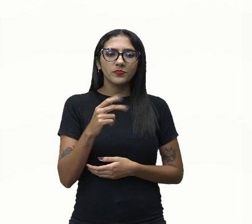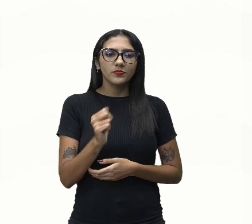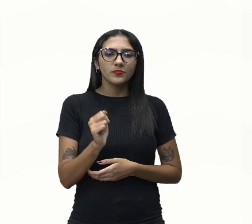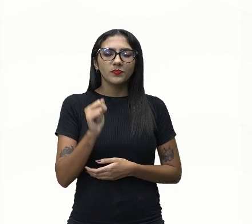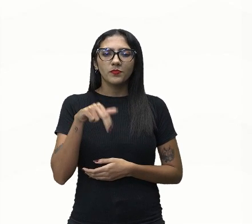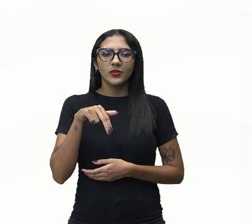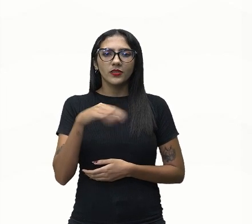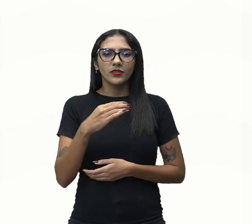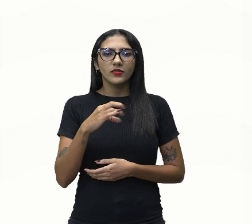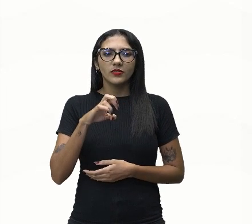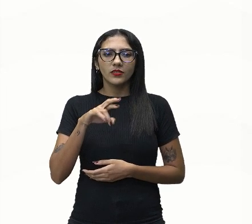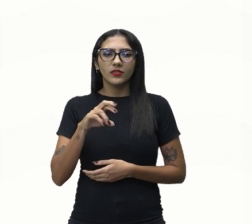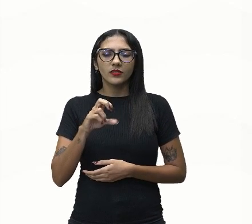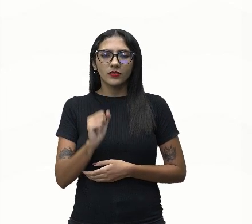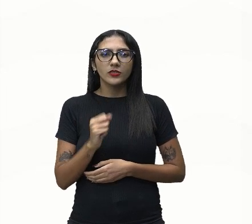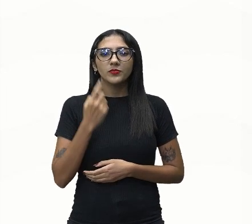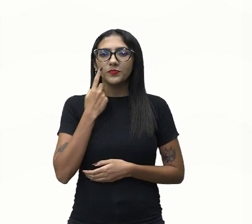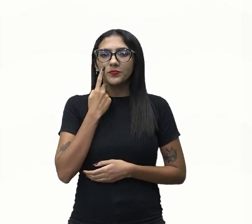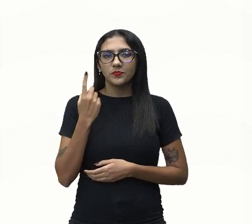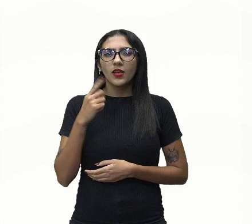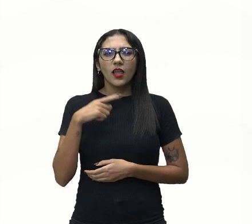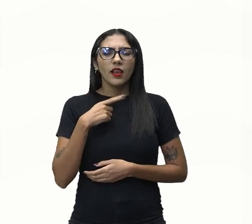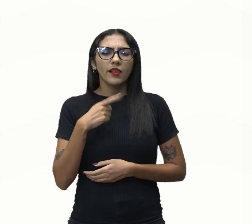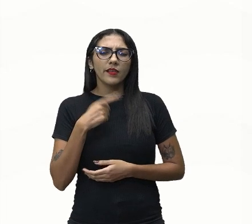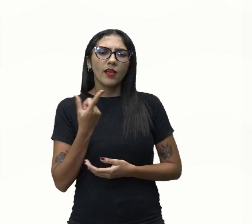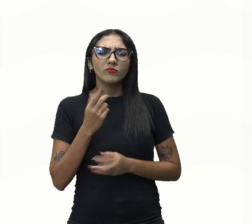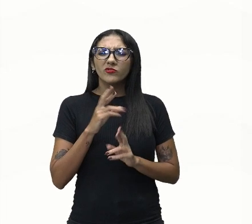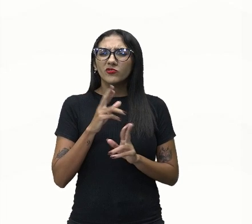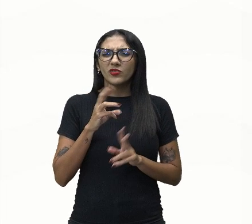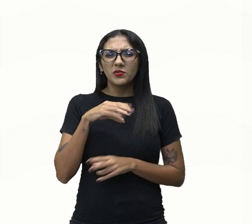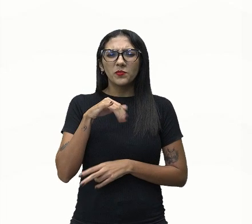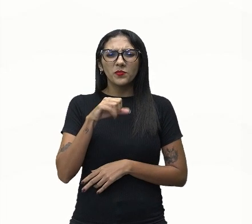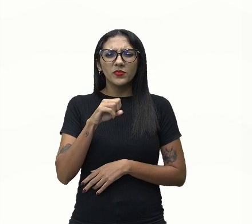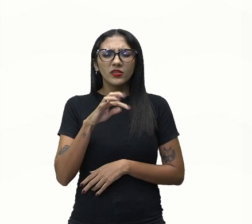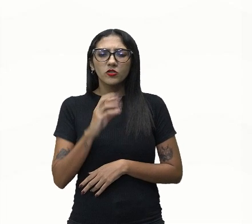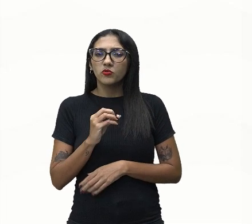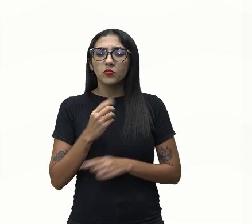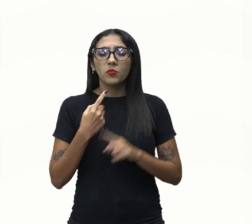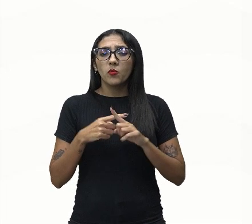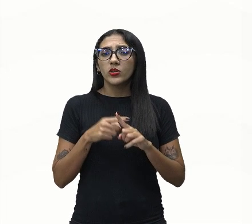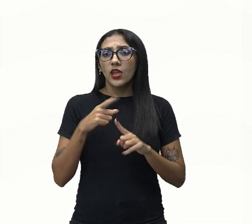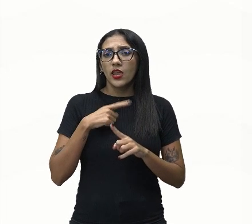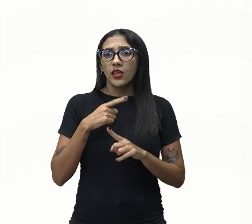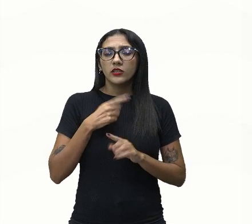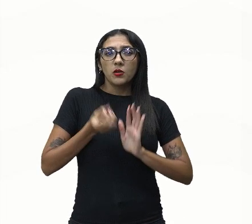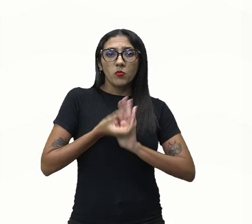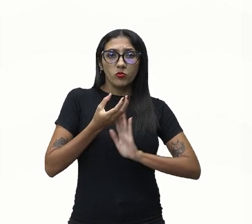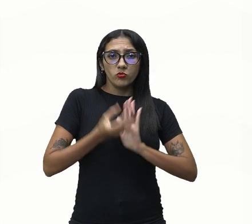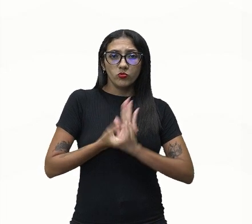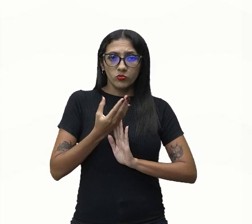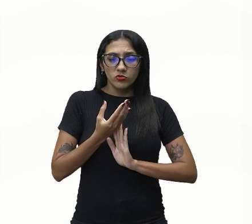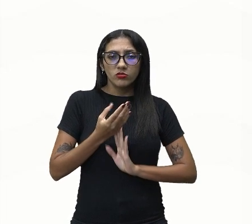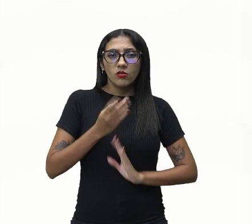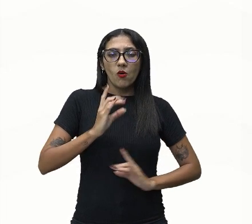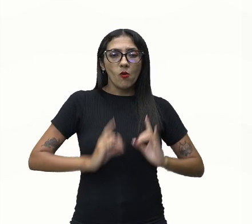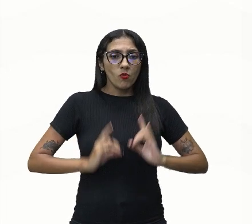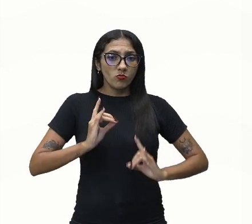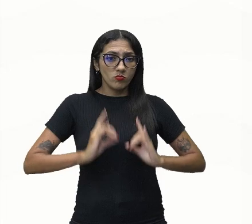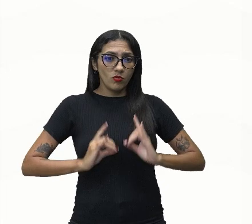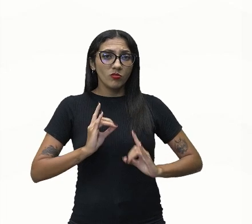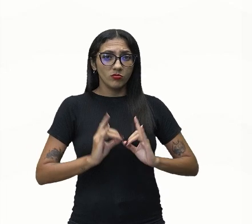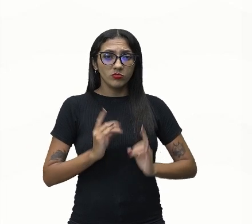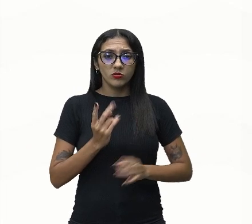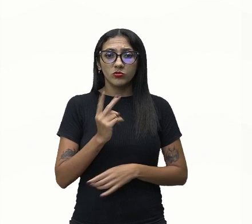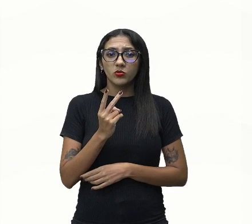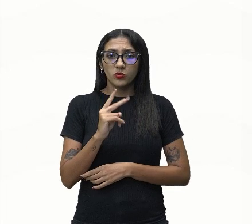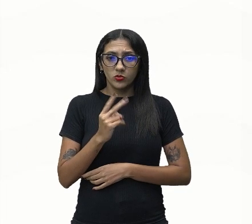só, o pâncreas ele é denominado glândula mista, porque ele vai produzir tanto hormônio, que são dois tipos,